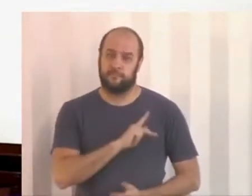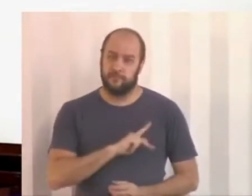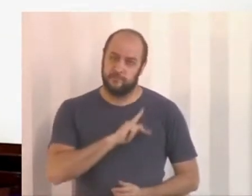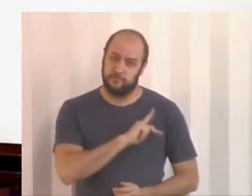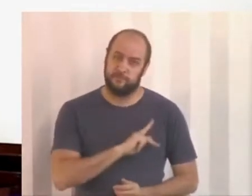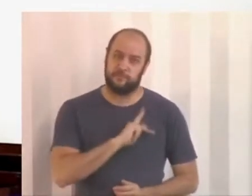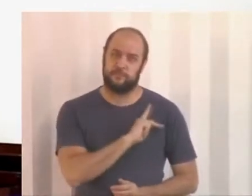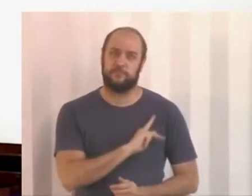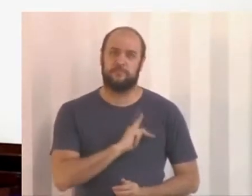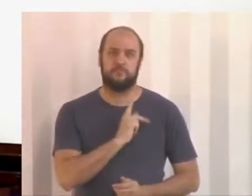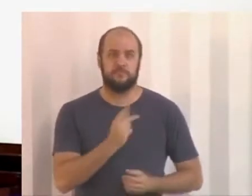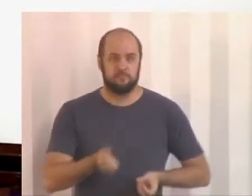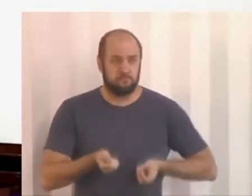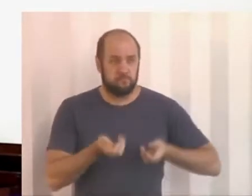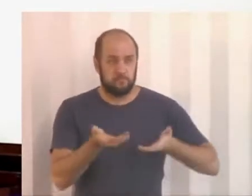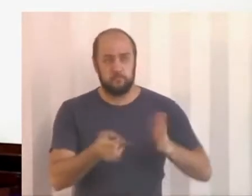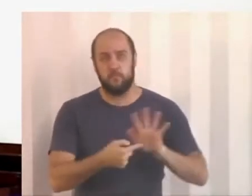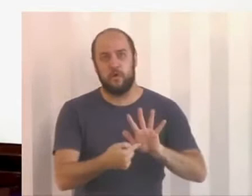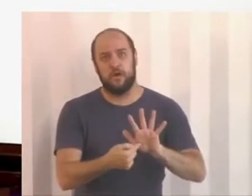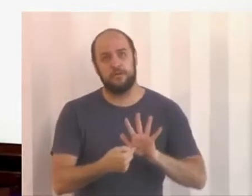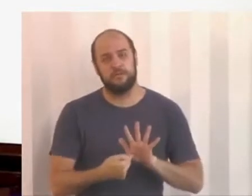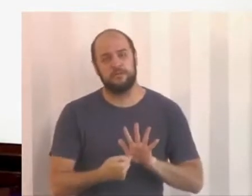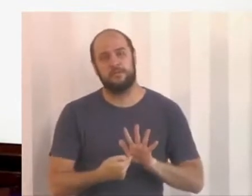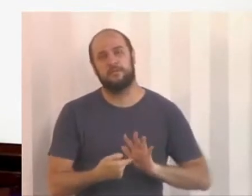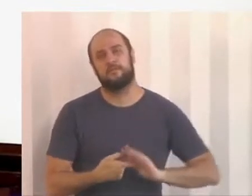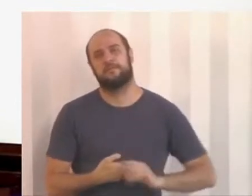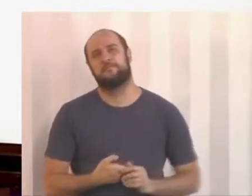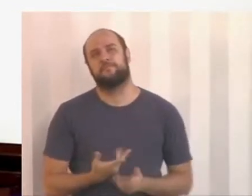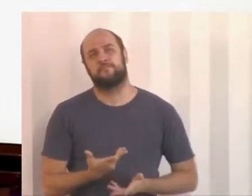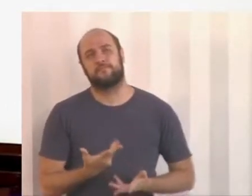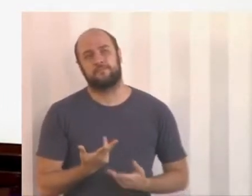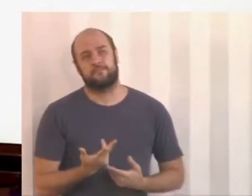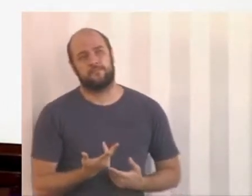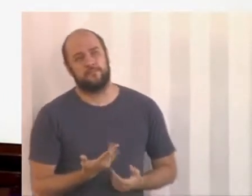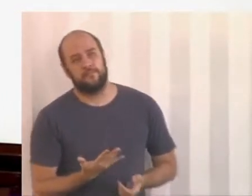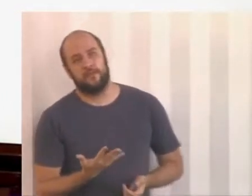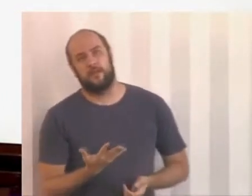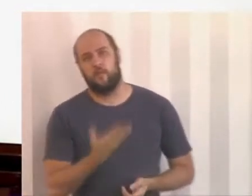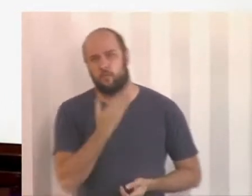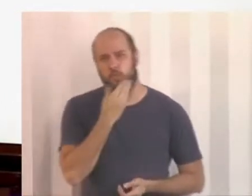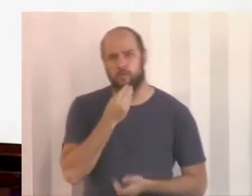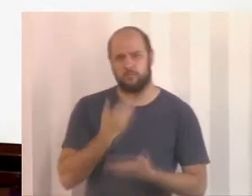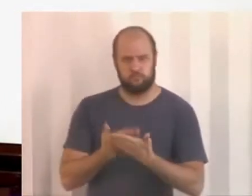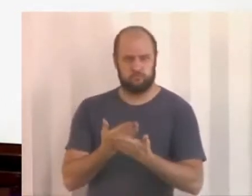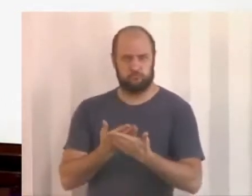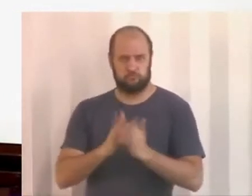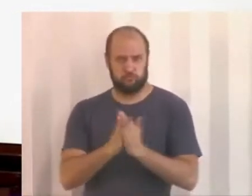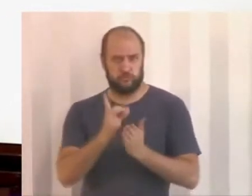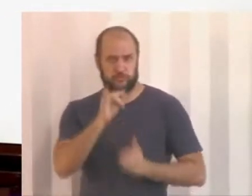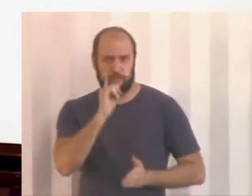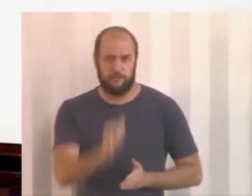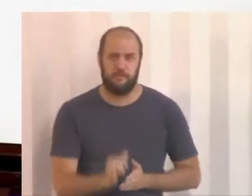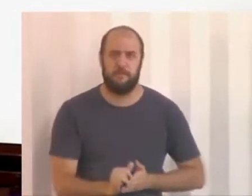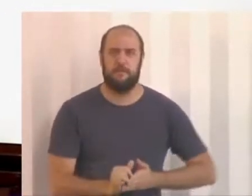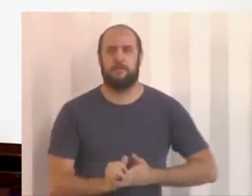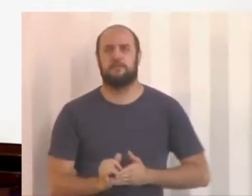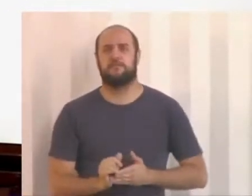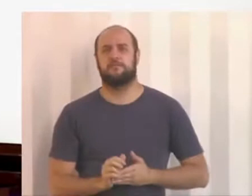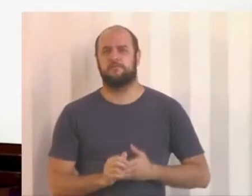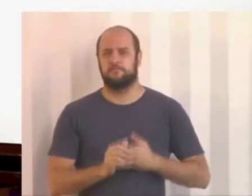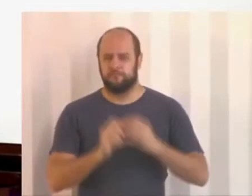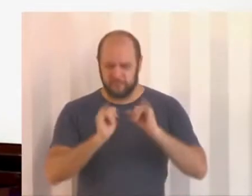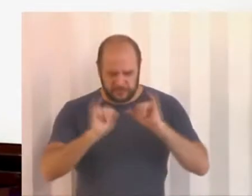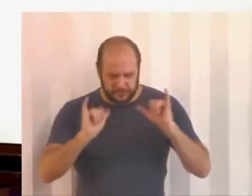isso. E F.F. Bruce, num comentário dele a respeito desse texto, ele vai falar algo muito interessante a respeito dessa